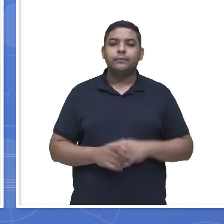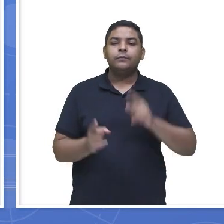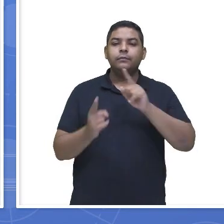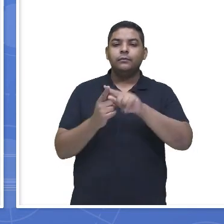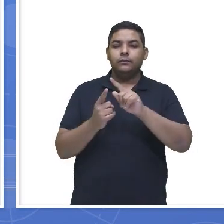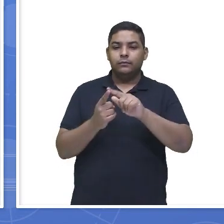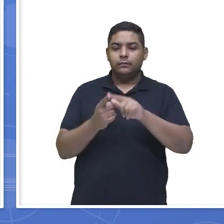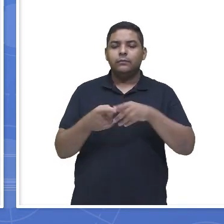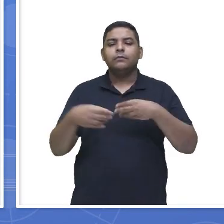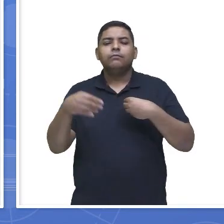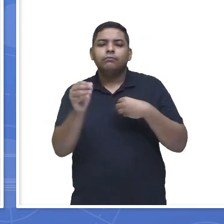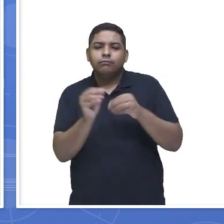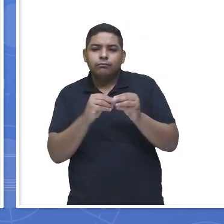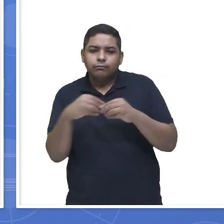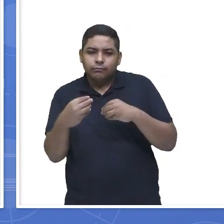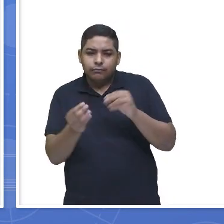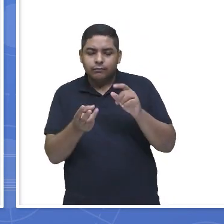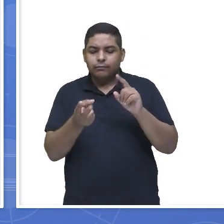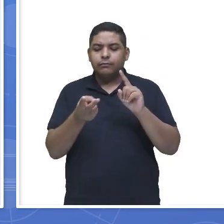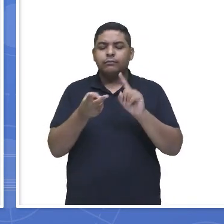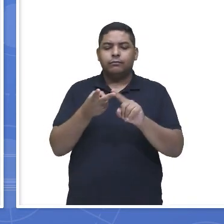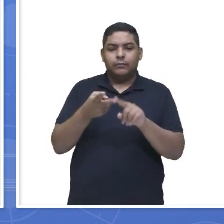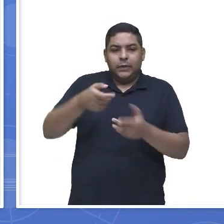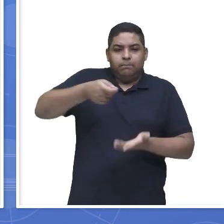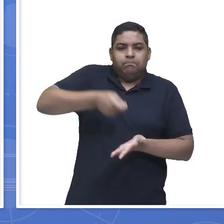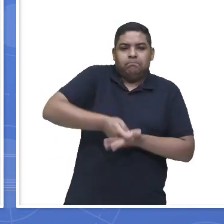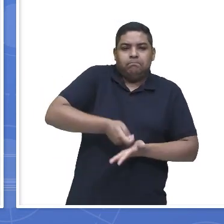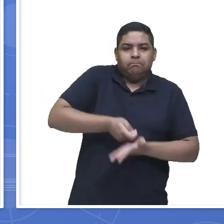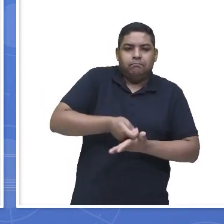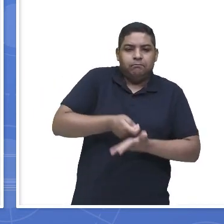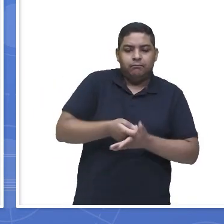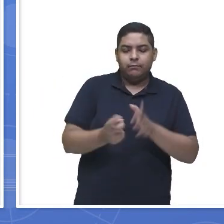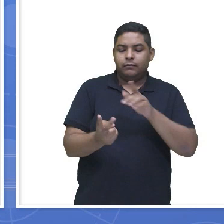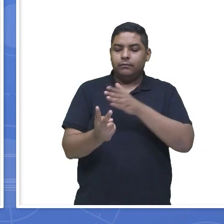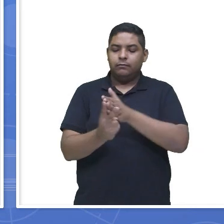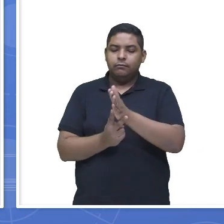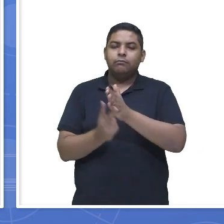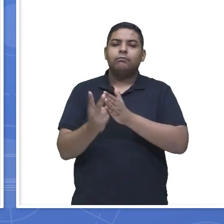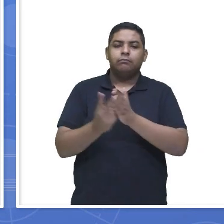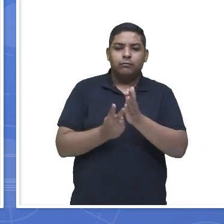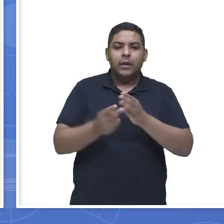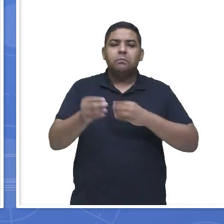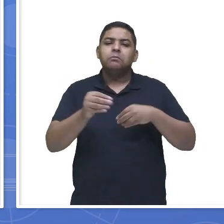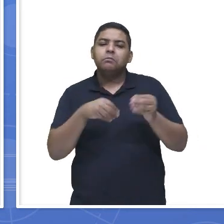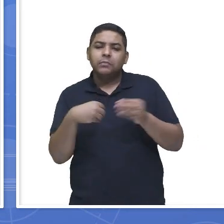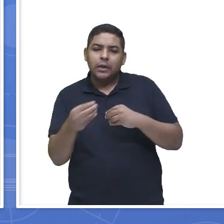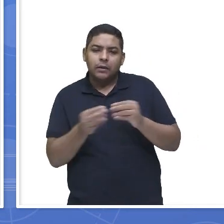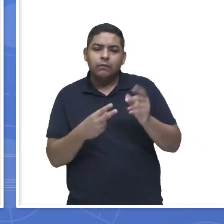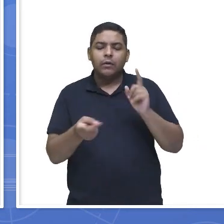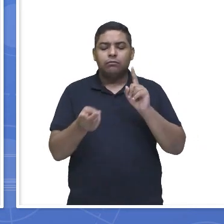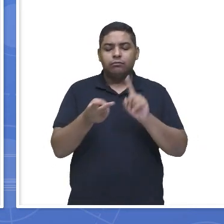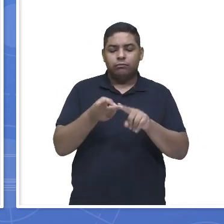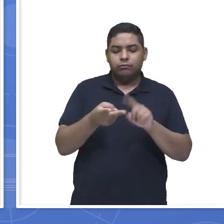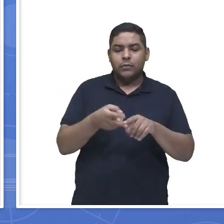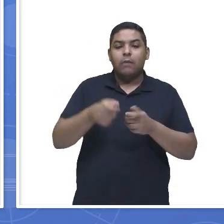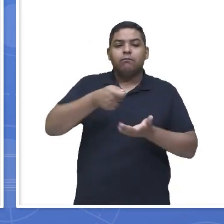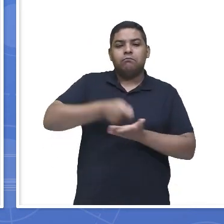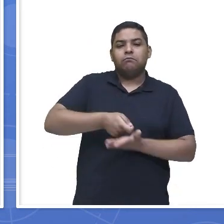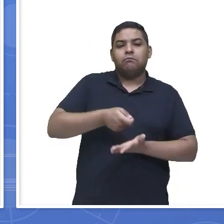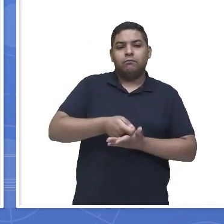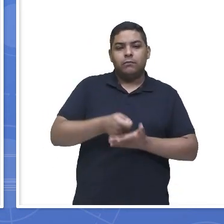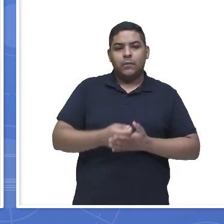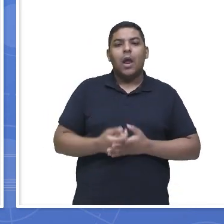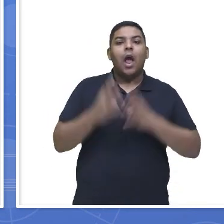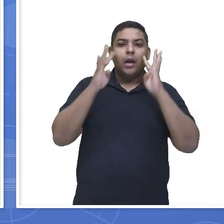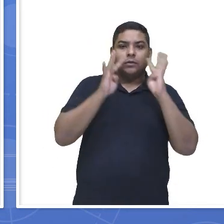moderado e ele pode ser radical, perfeito? Ceticismo moderado e ceticismo radical. Prestem bem